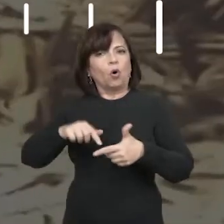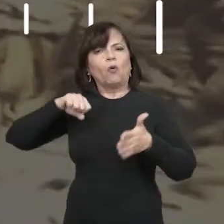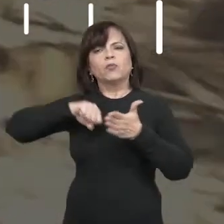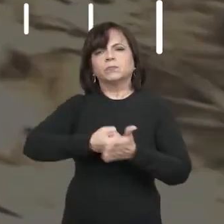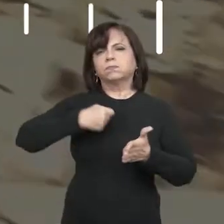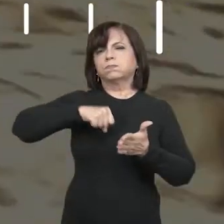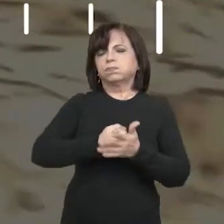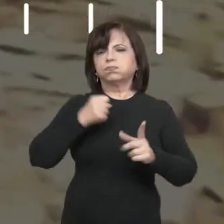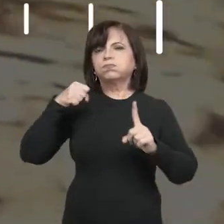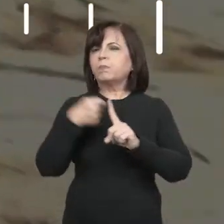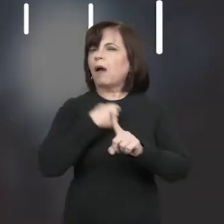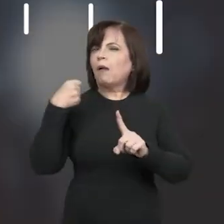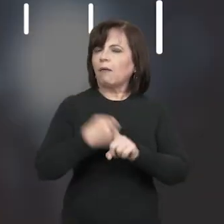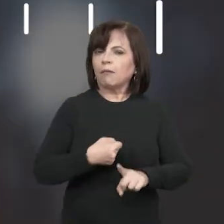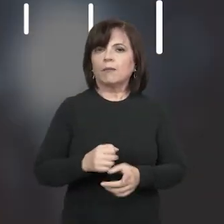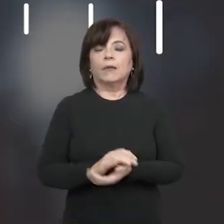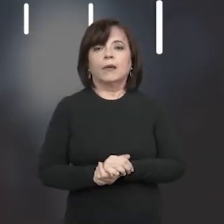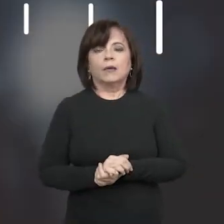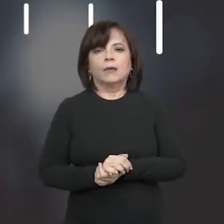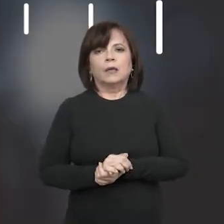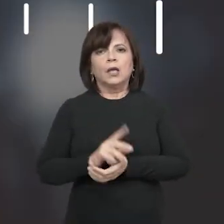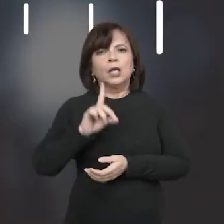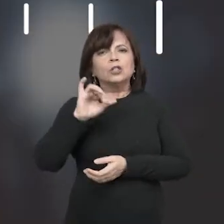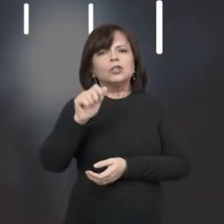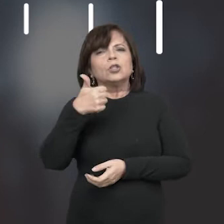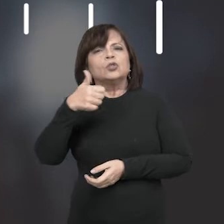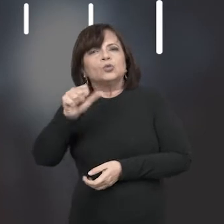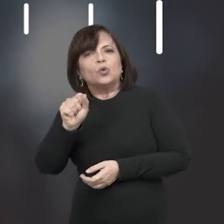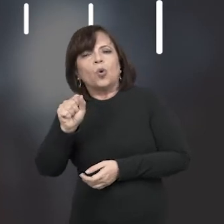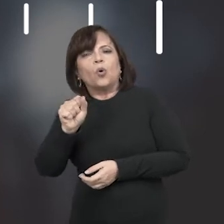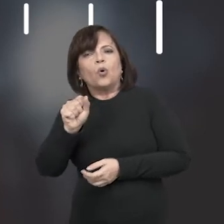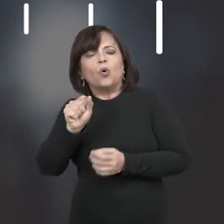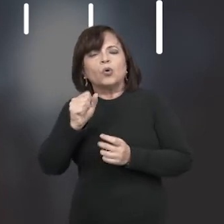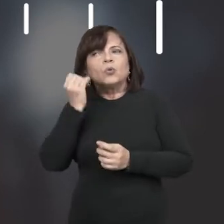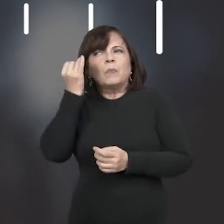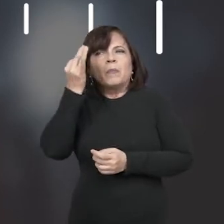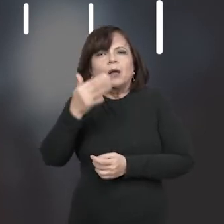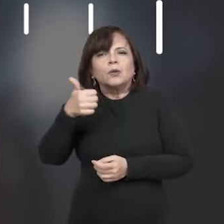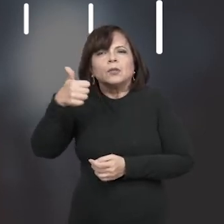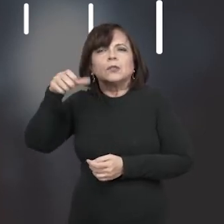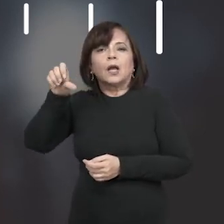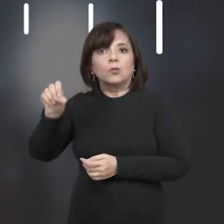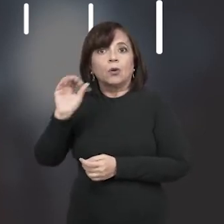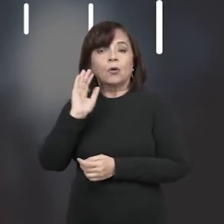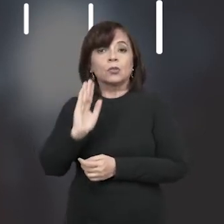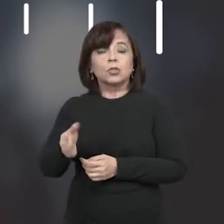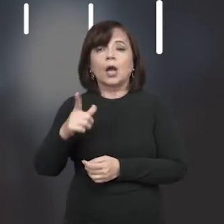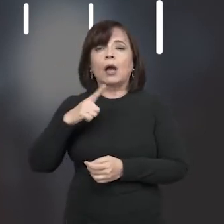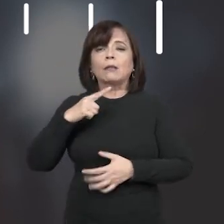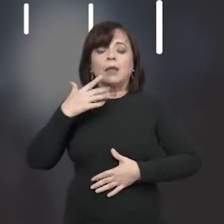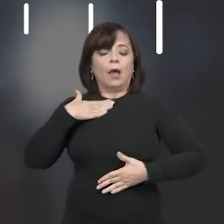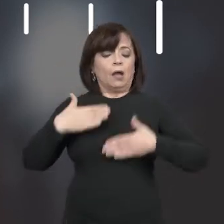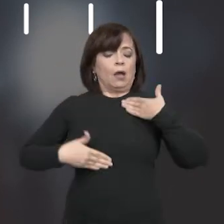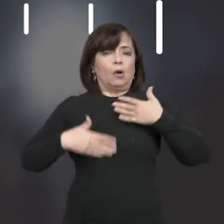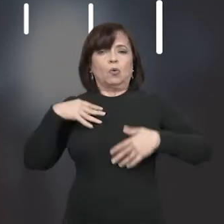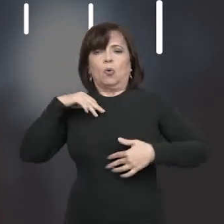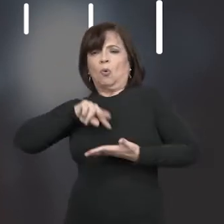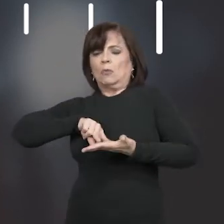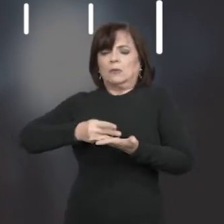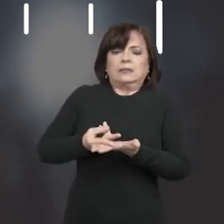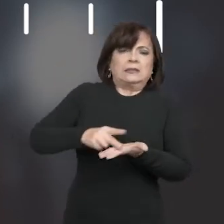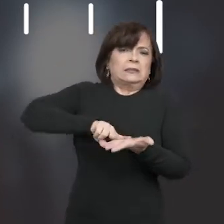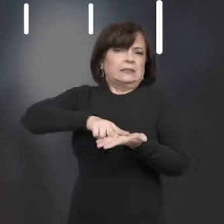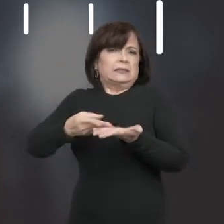de espancamento. No último dia, ou seja, do dia 18 para o dia 19, ela já estava